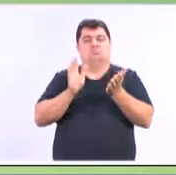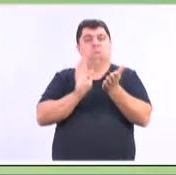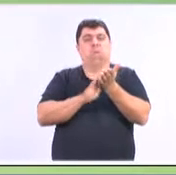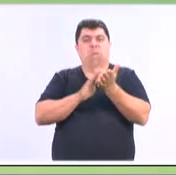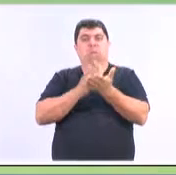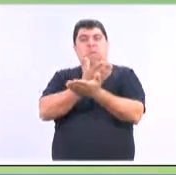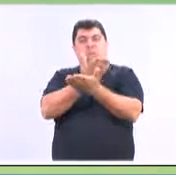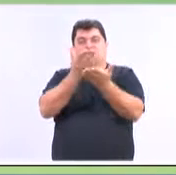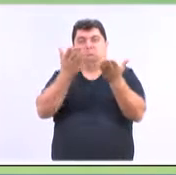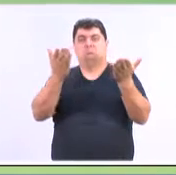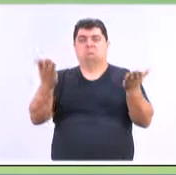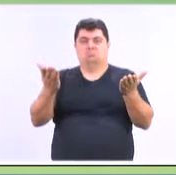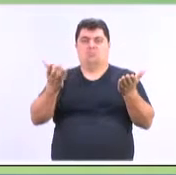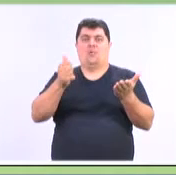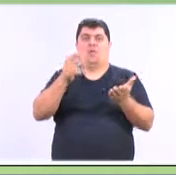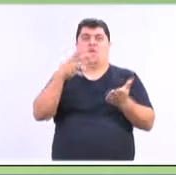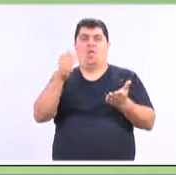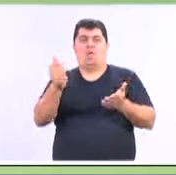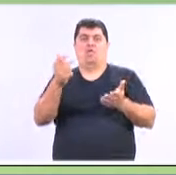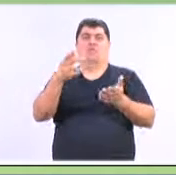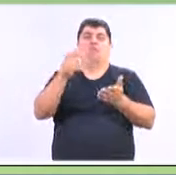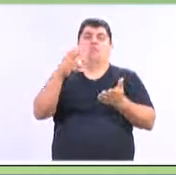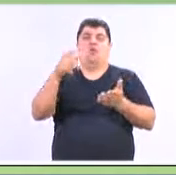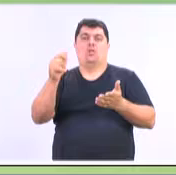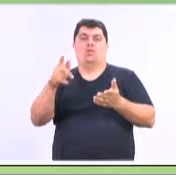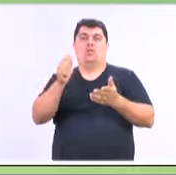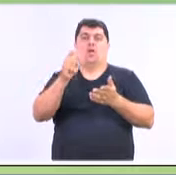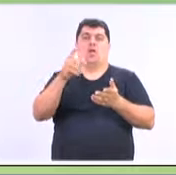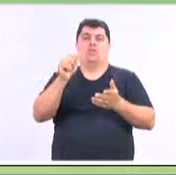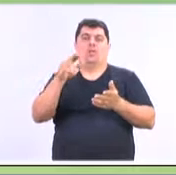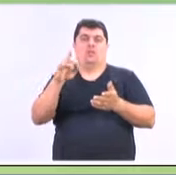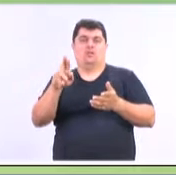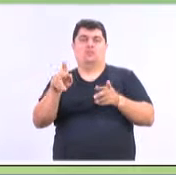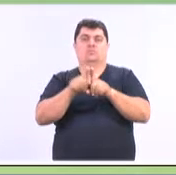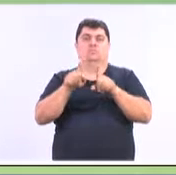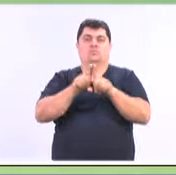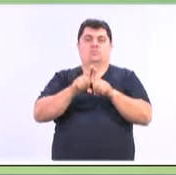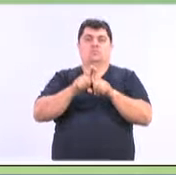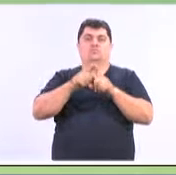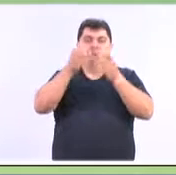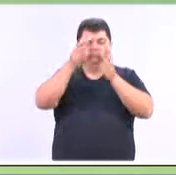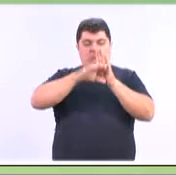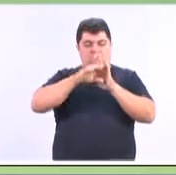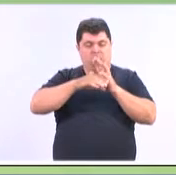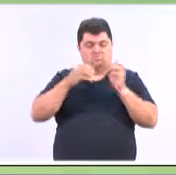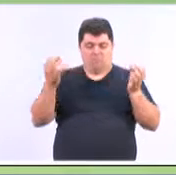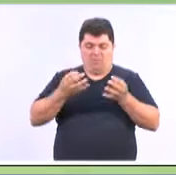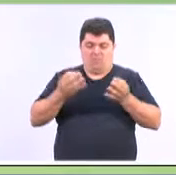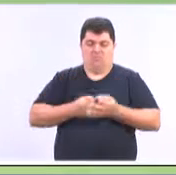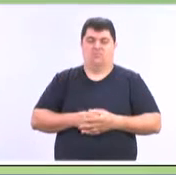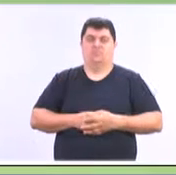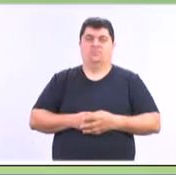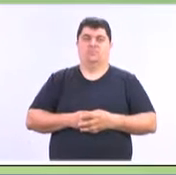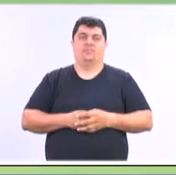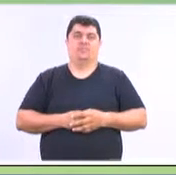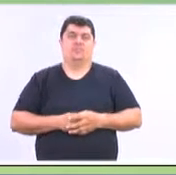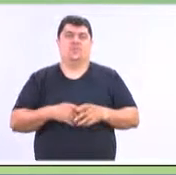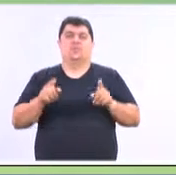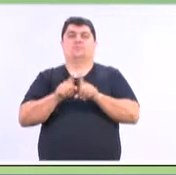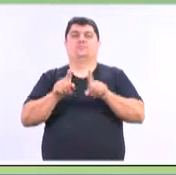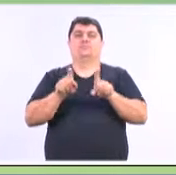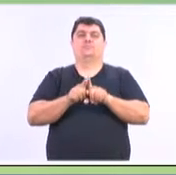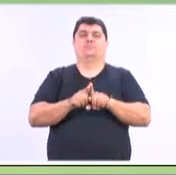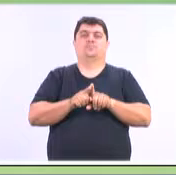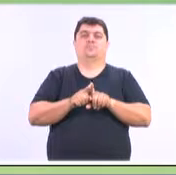parabenizar os alunos Ana Paula, Alessandro, Poliana e Adaí pela definição de demonstrações contábeis. Temos também